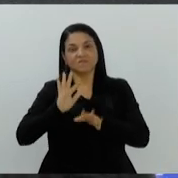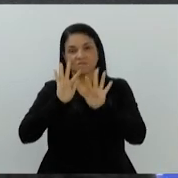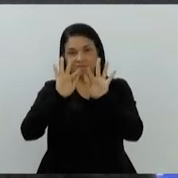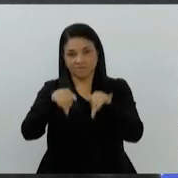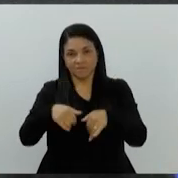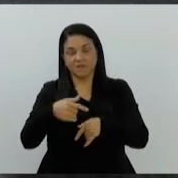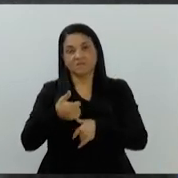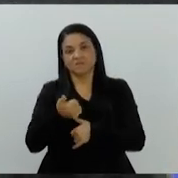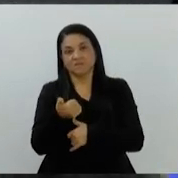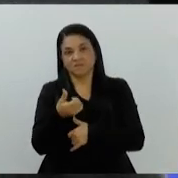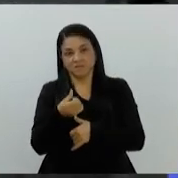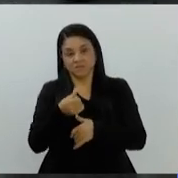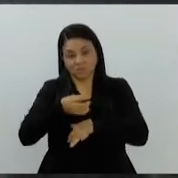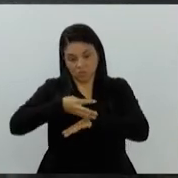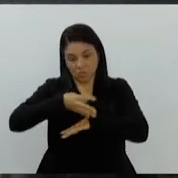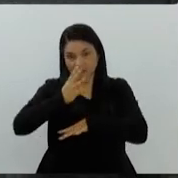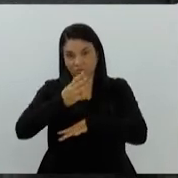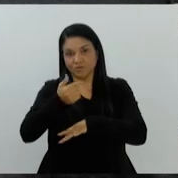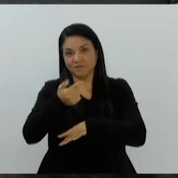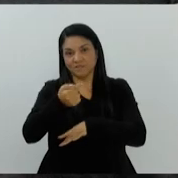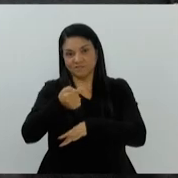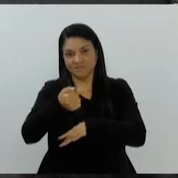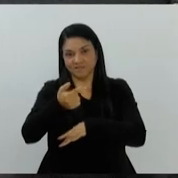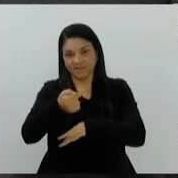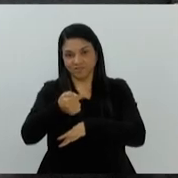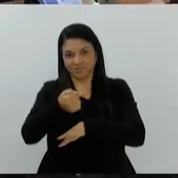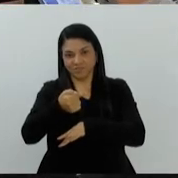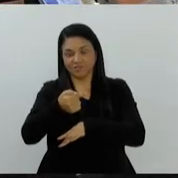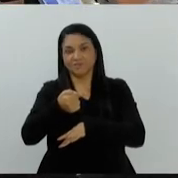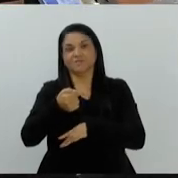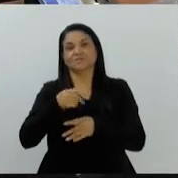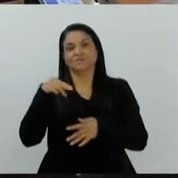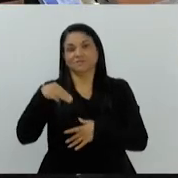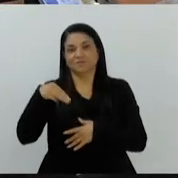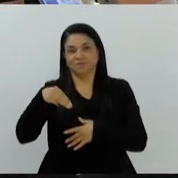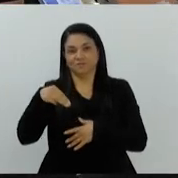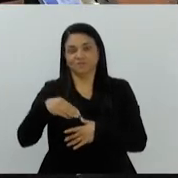horas e 17 minutos, pontualmente.